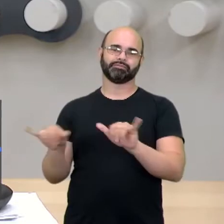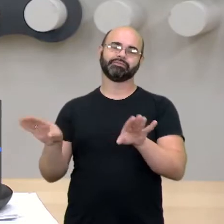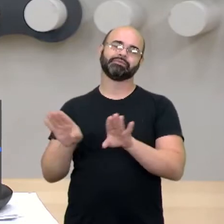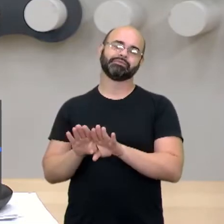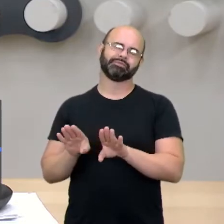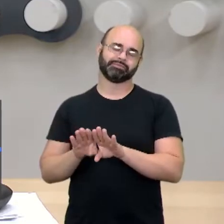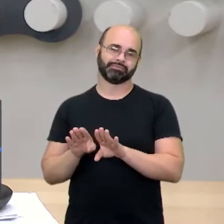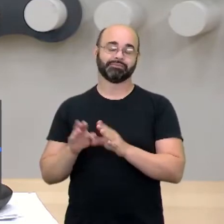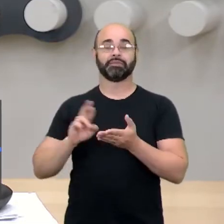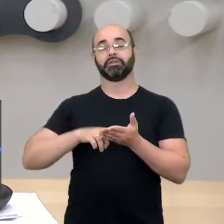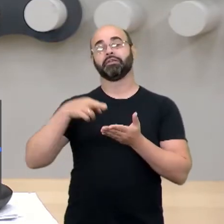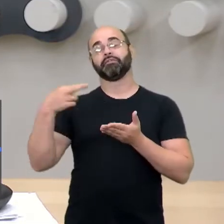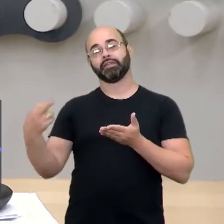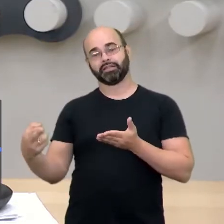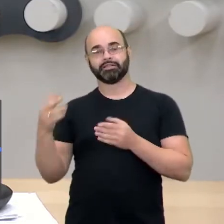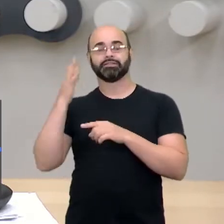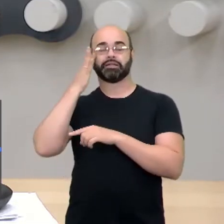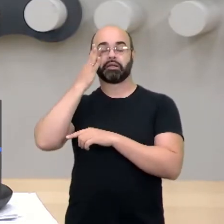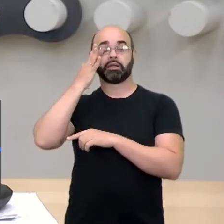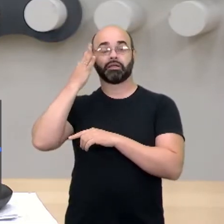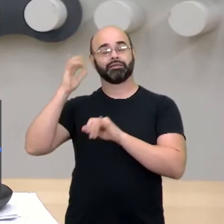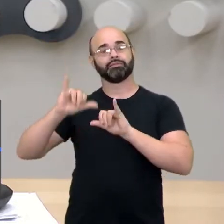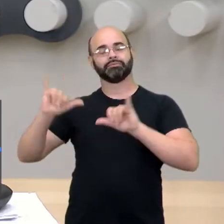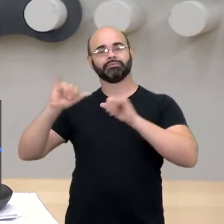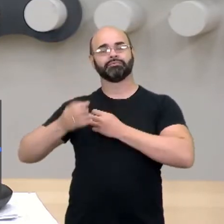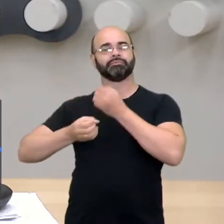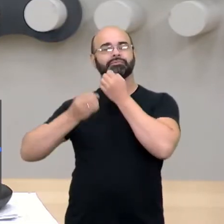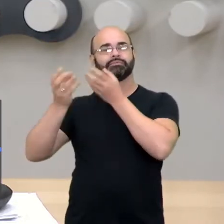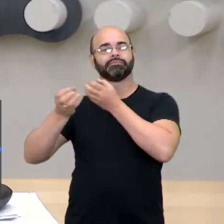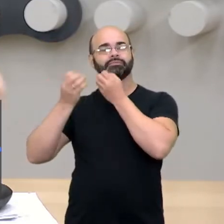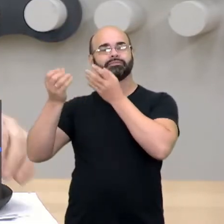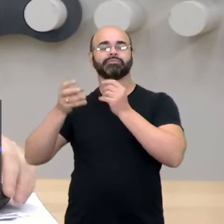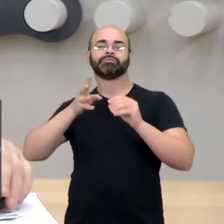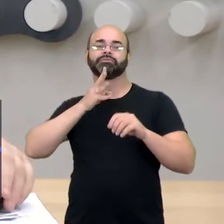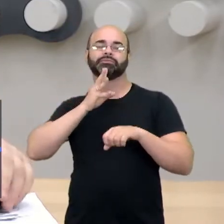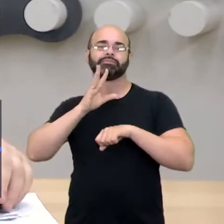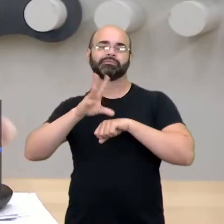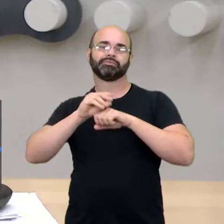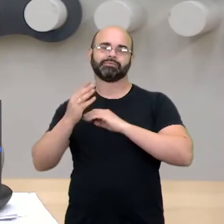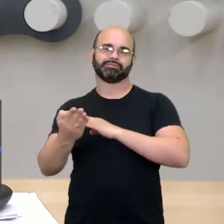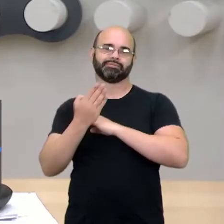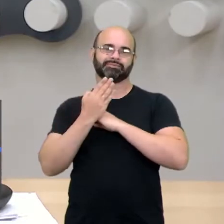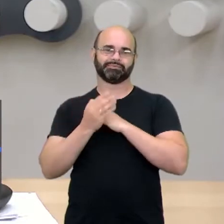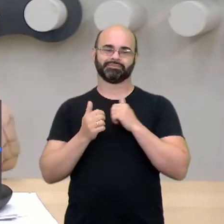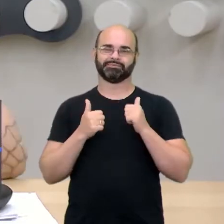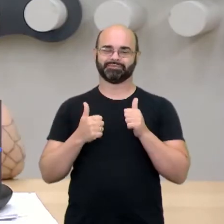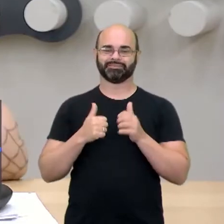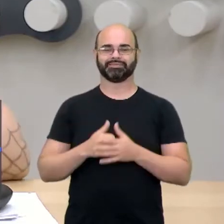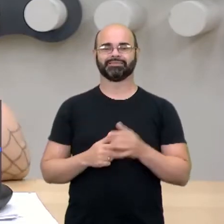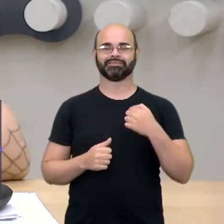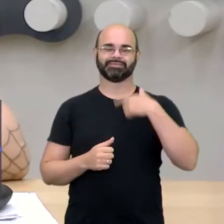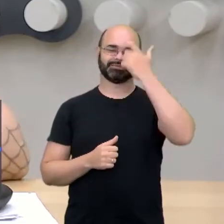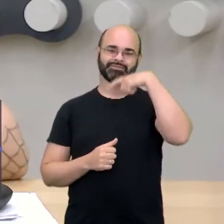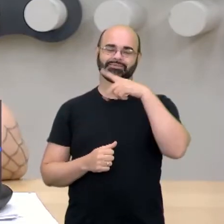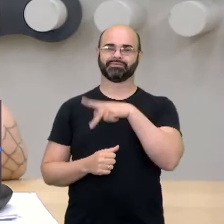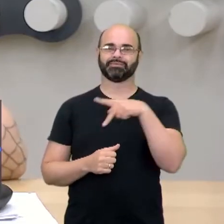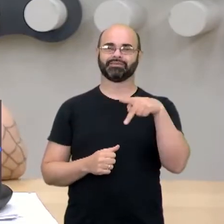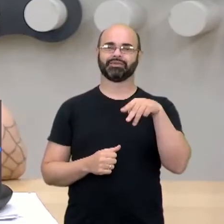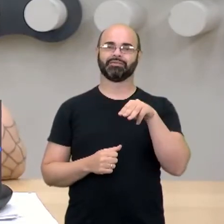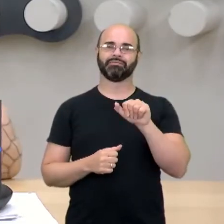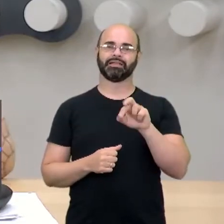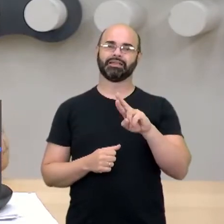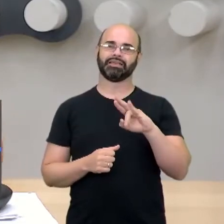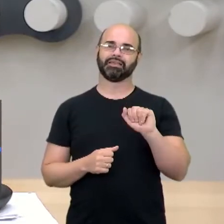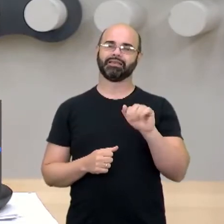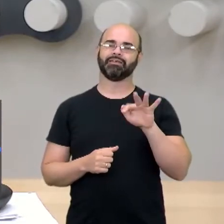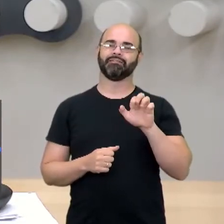suportes para as outras nos trazer informações dados e conhecimentos Tudo bem então eu sou a professora Maria Fernanda é um